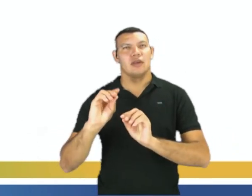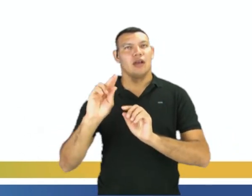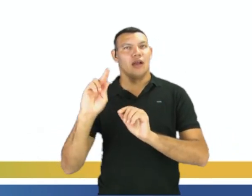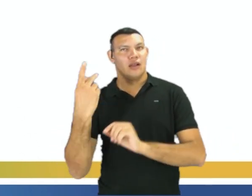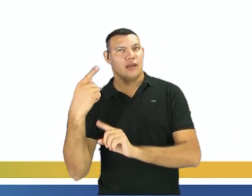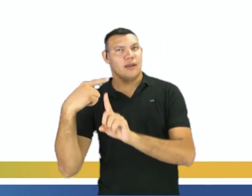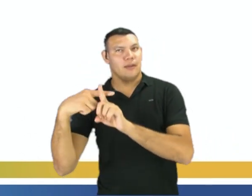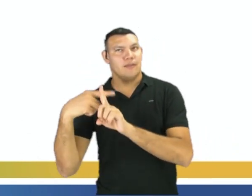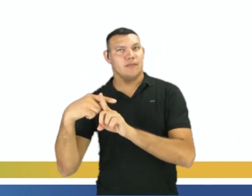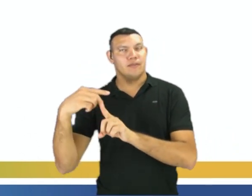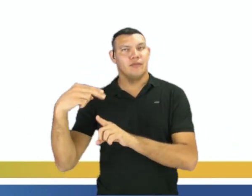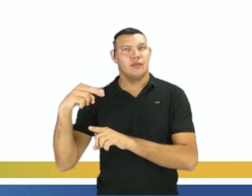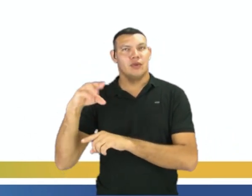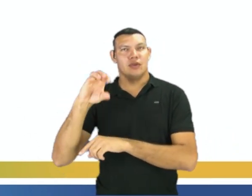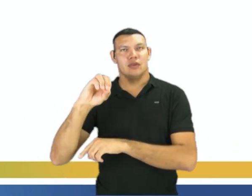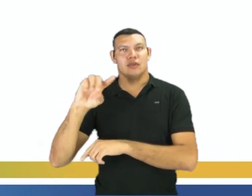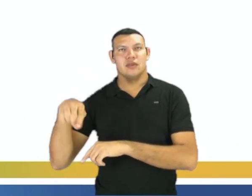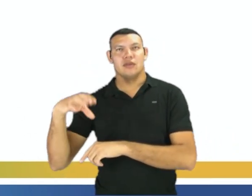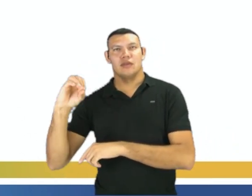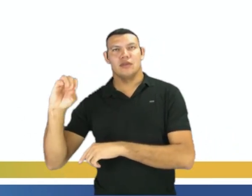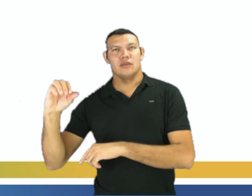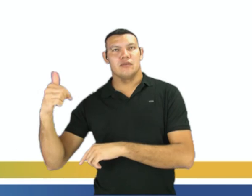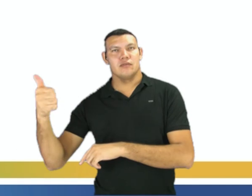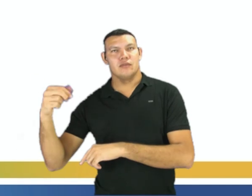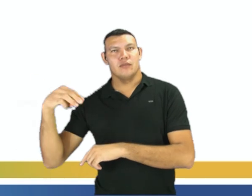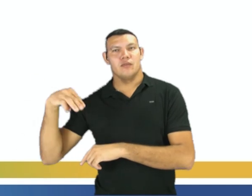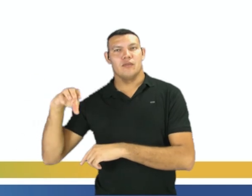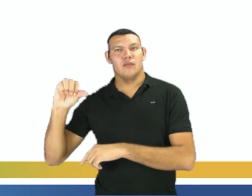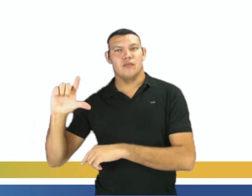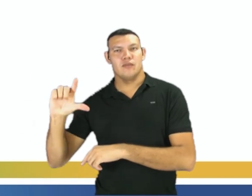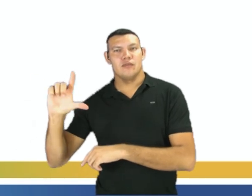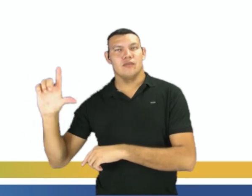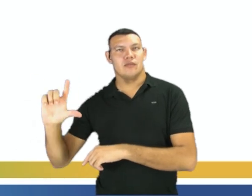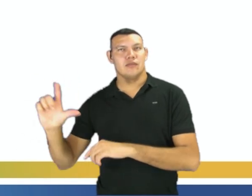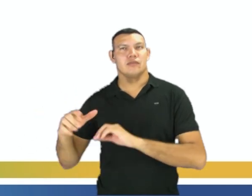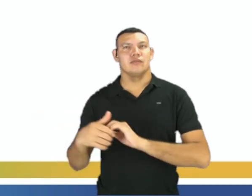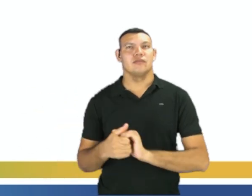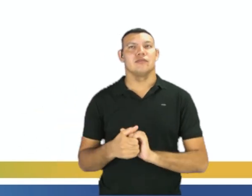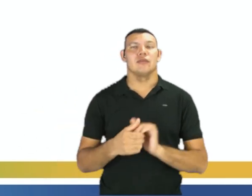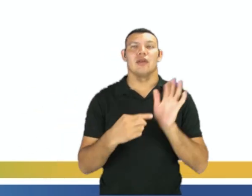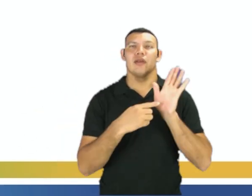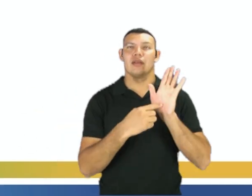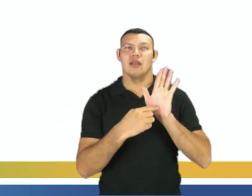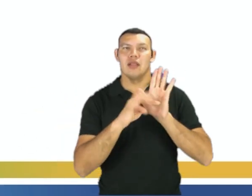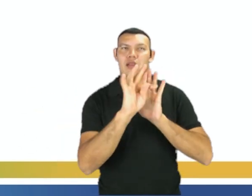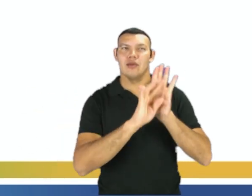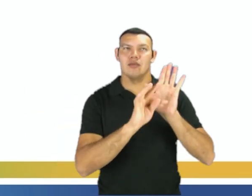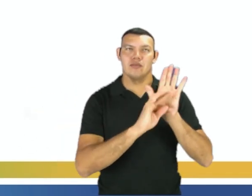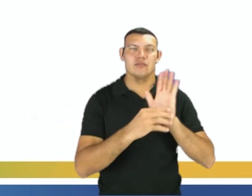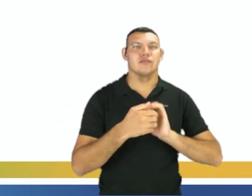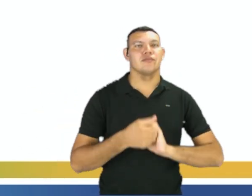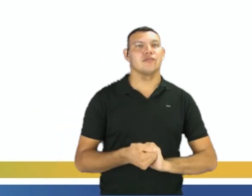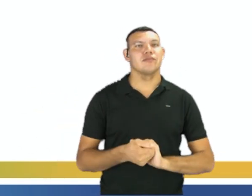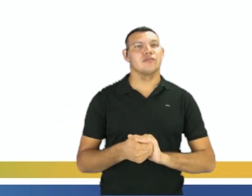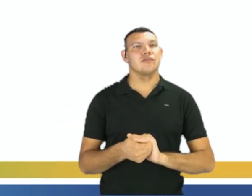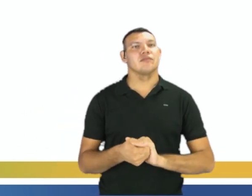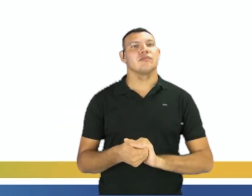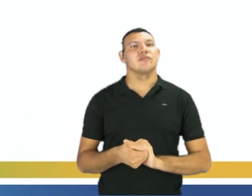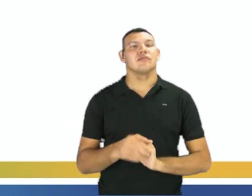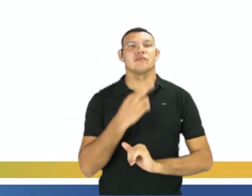0,001 mols por litro, basta usarmos a fórmula anterior apresentada. Então, nós temos aqui,